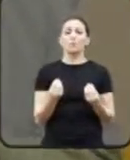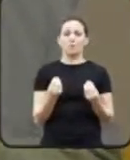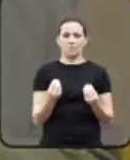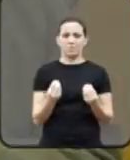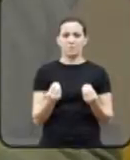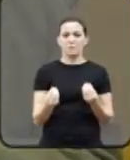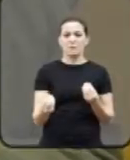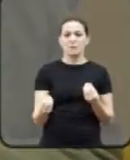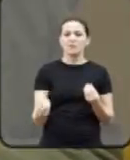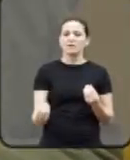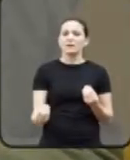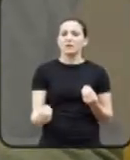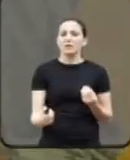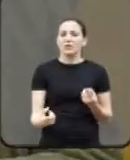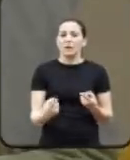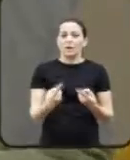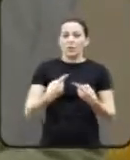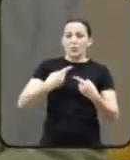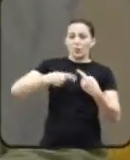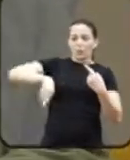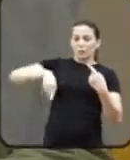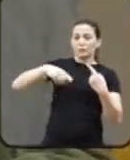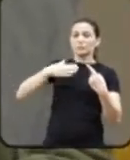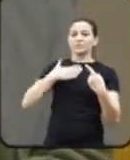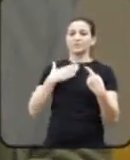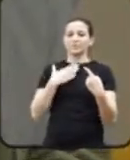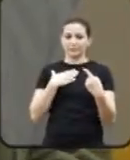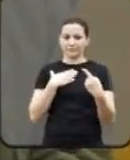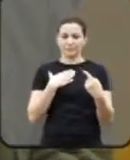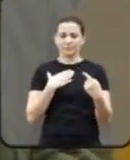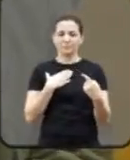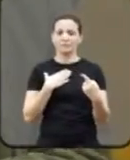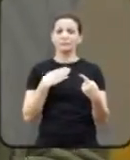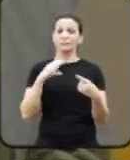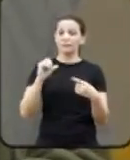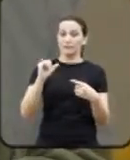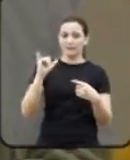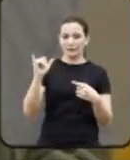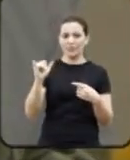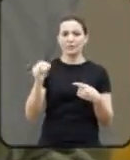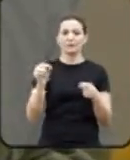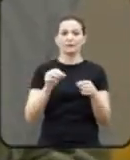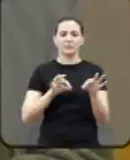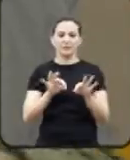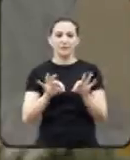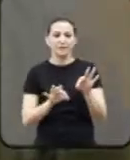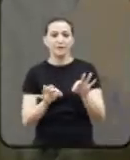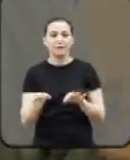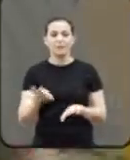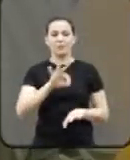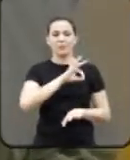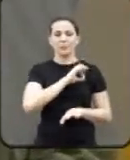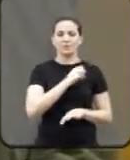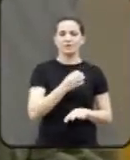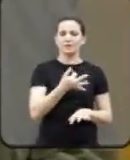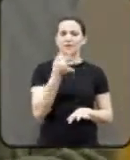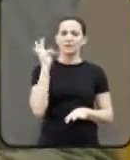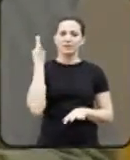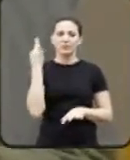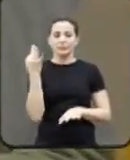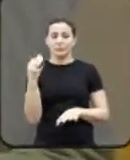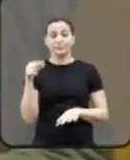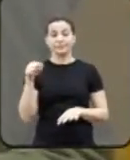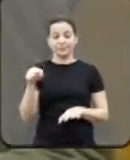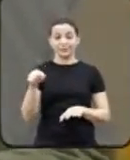contra você mesmo. Esse processo que nós passamos agora, recente, dessa SEI que está sendo montada, que é a Polícia Federal, quer